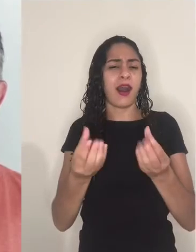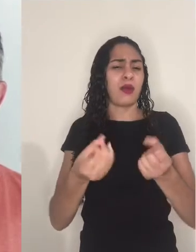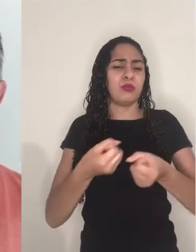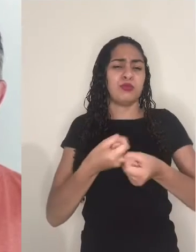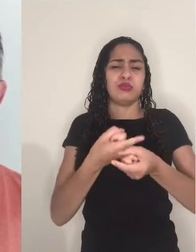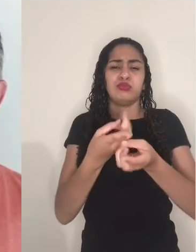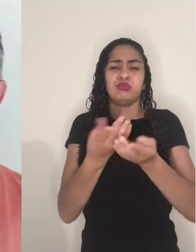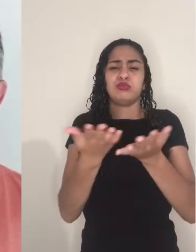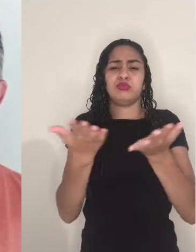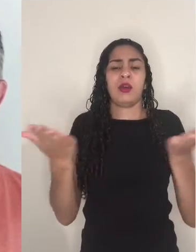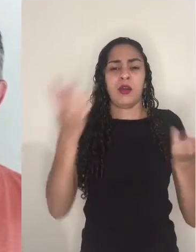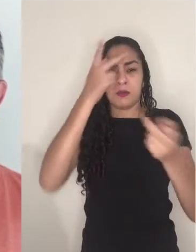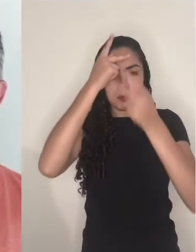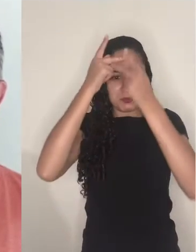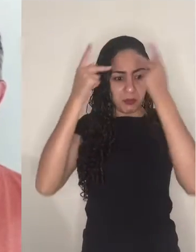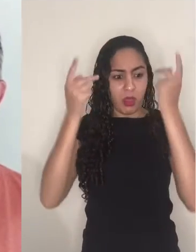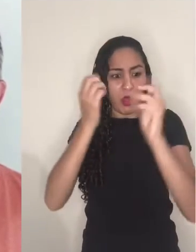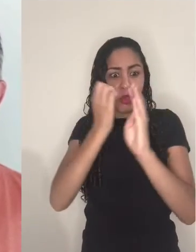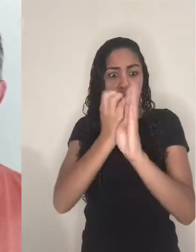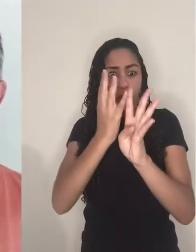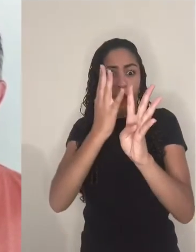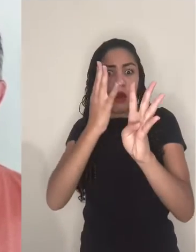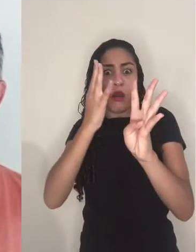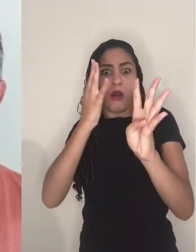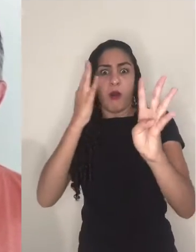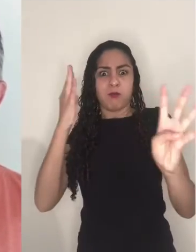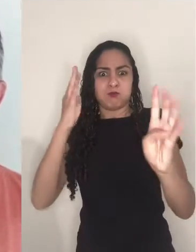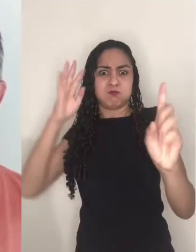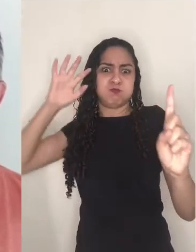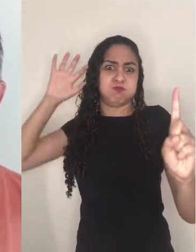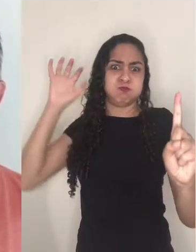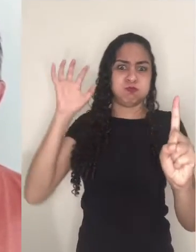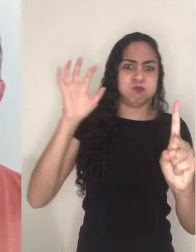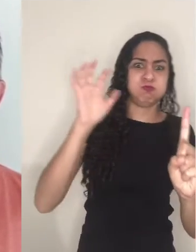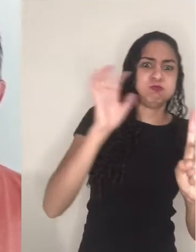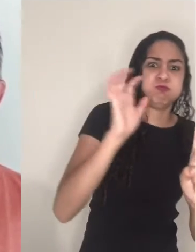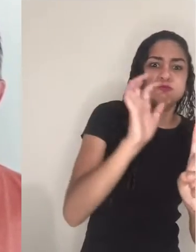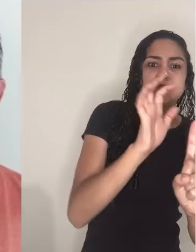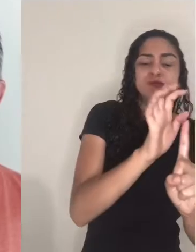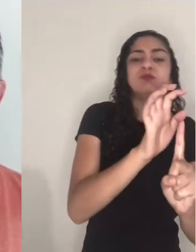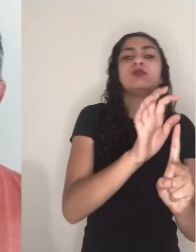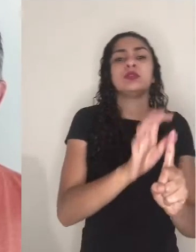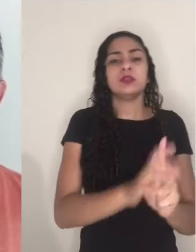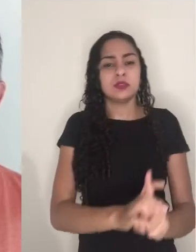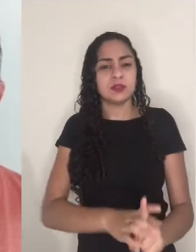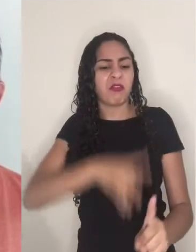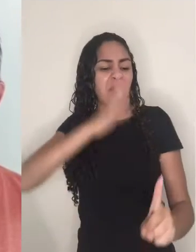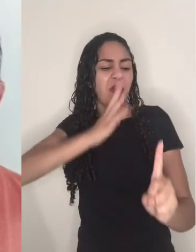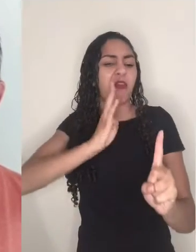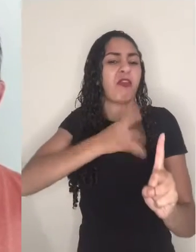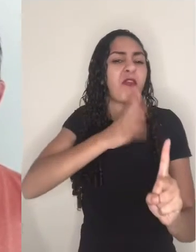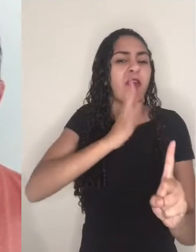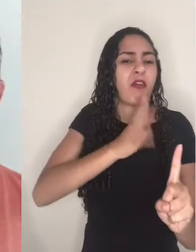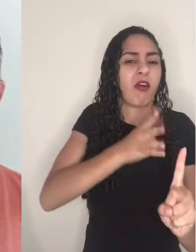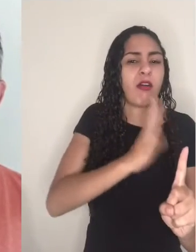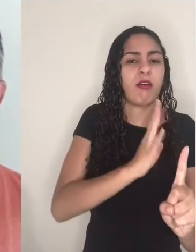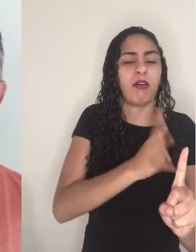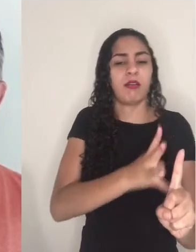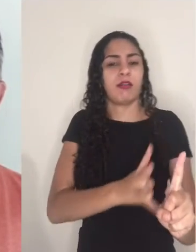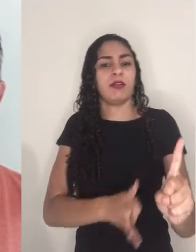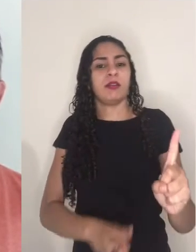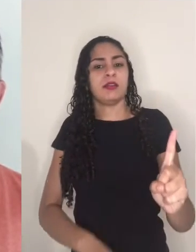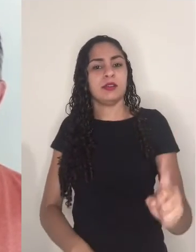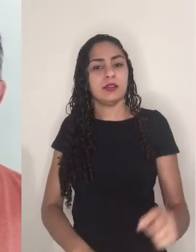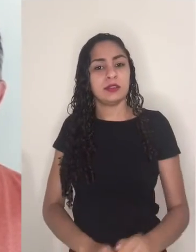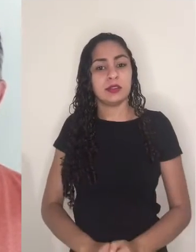terem engrossado as fileiras da perseguição e da difamação, sem